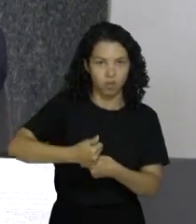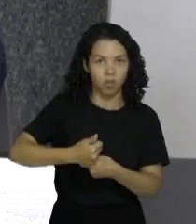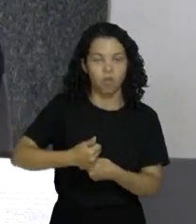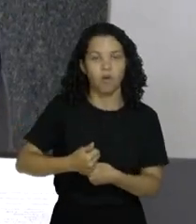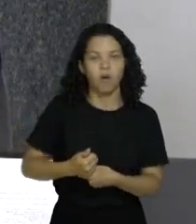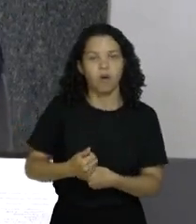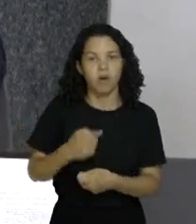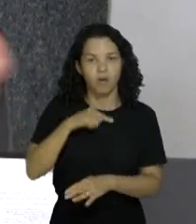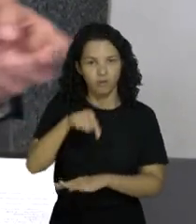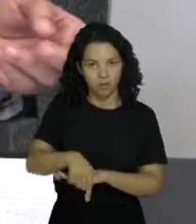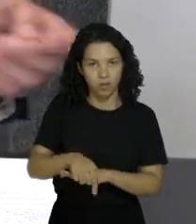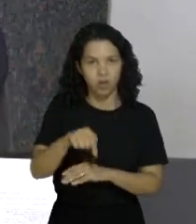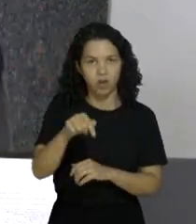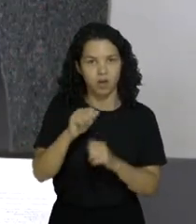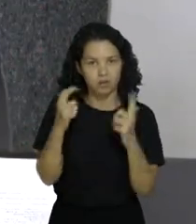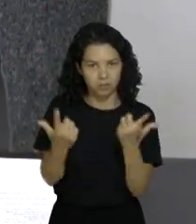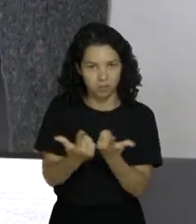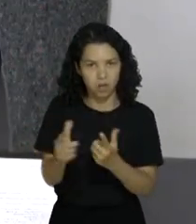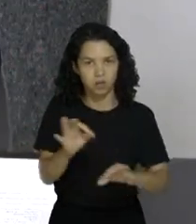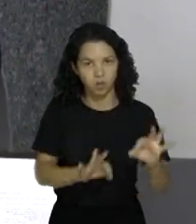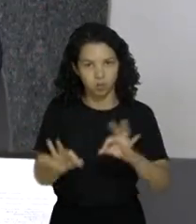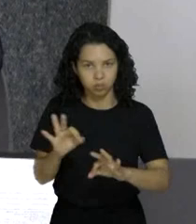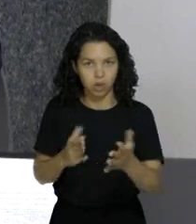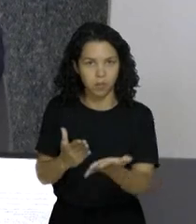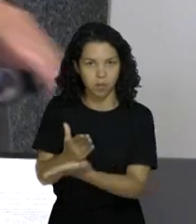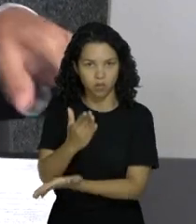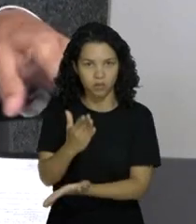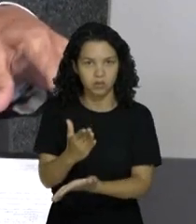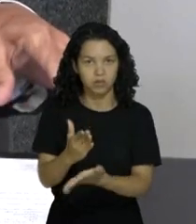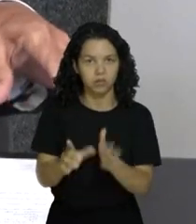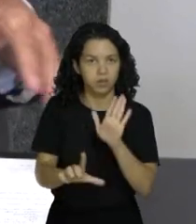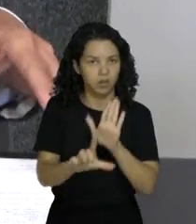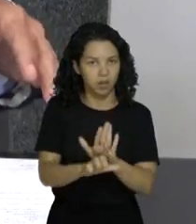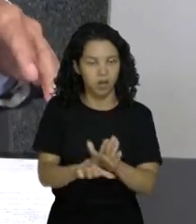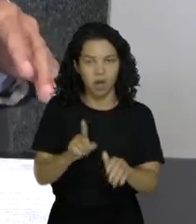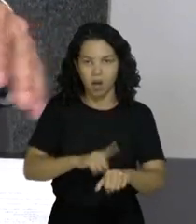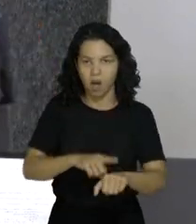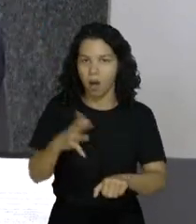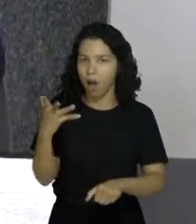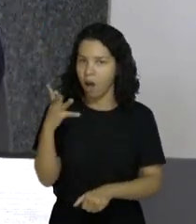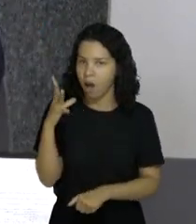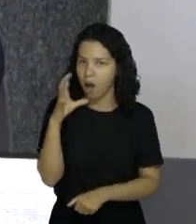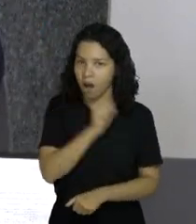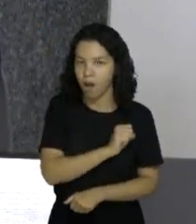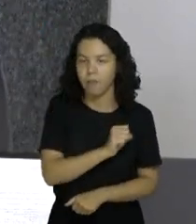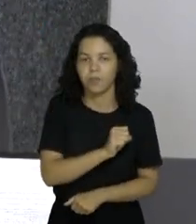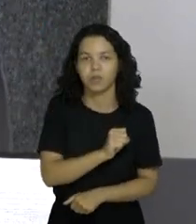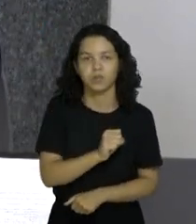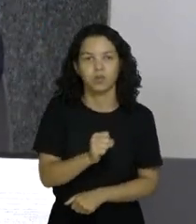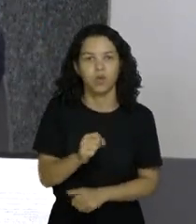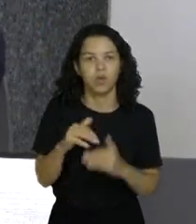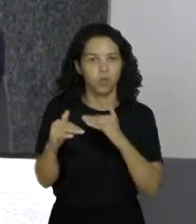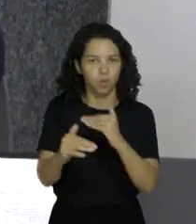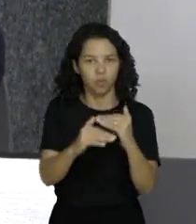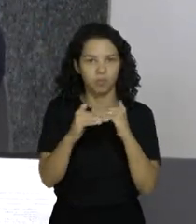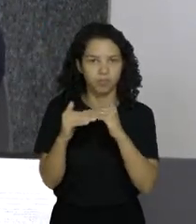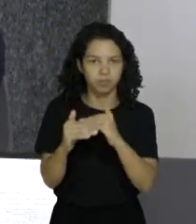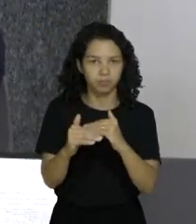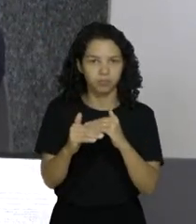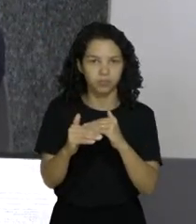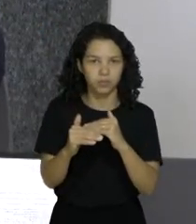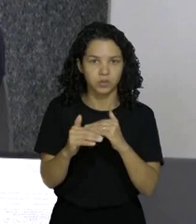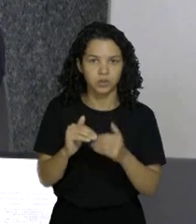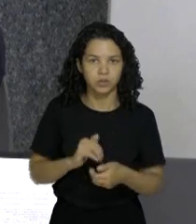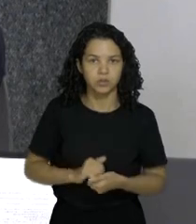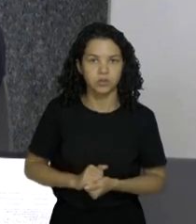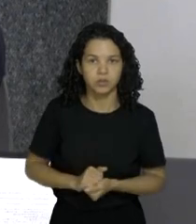né coordenamos a a aprovação da Lei em tempo reto reco por unanimidade Eu acho que só o Zé Milton tava aqui